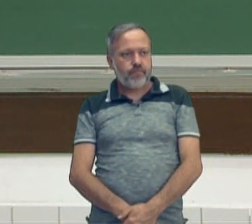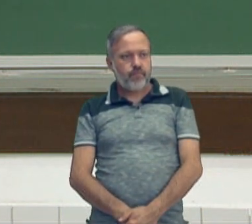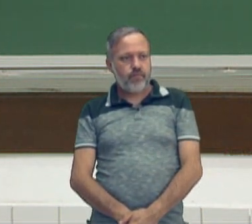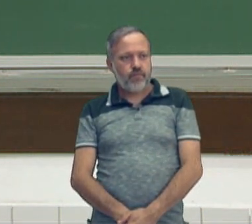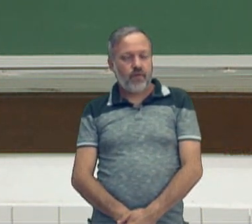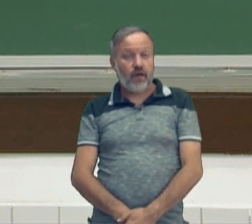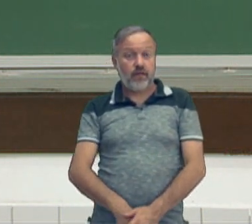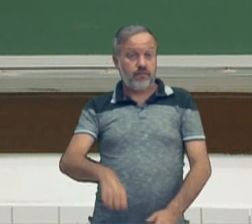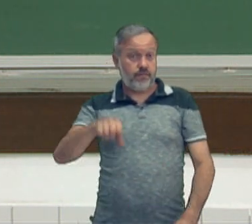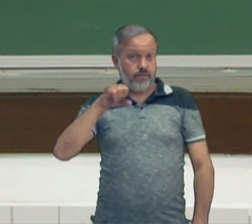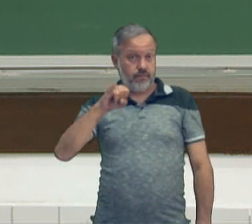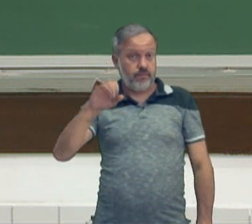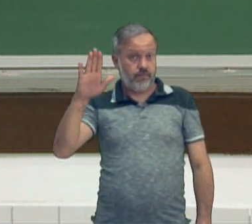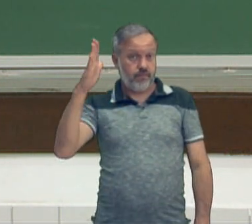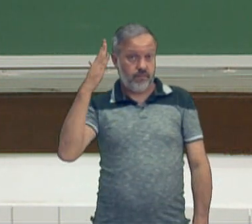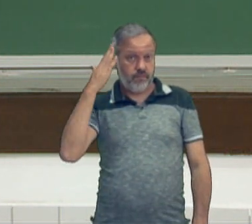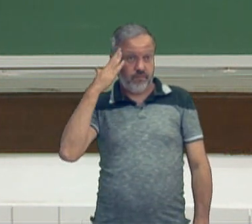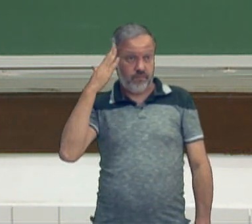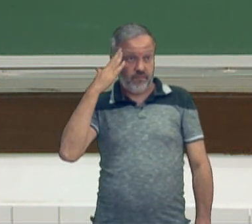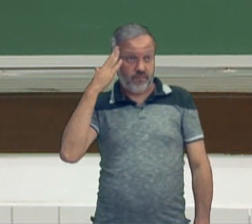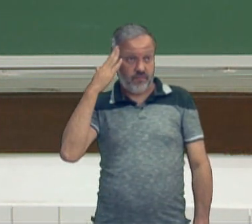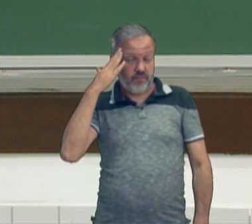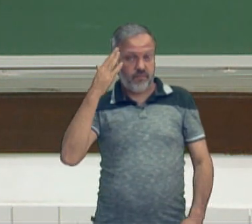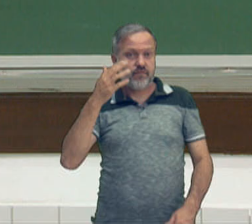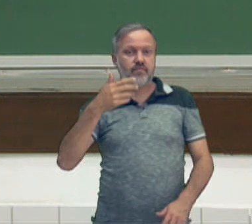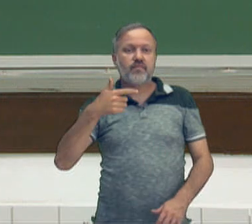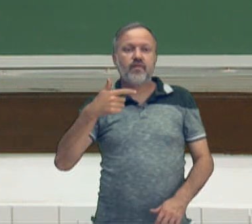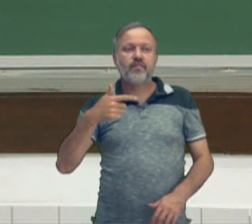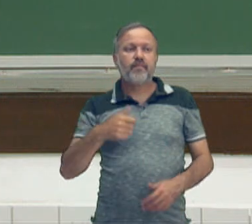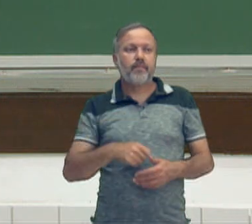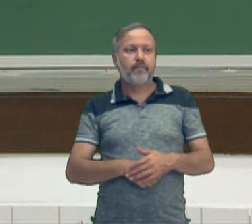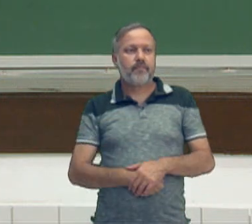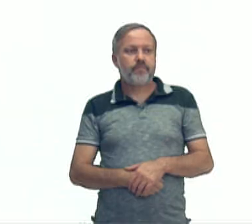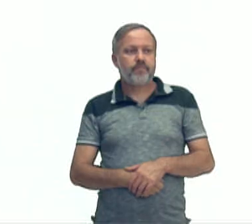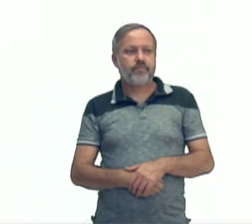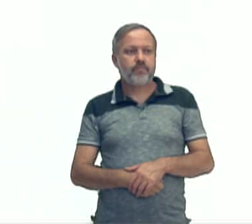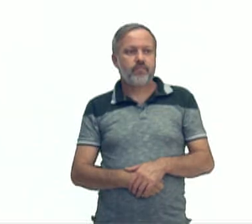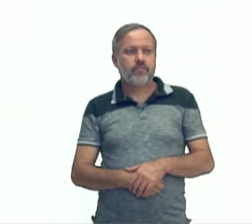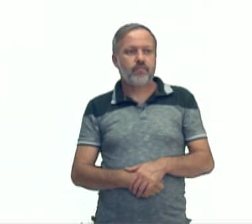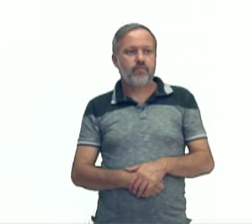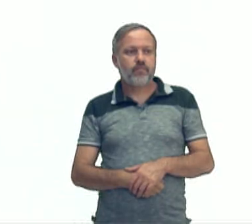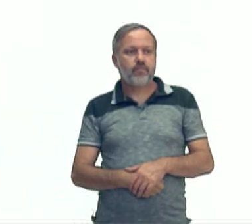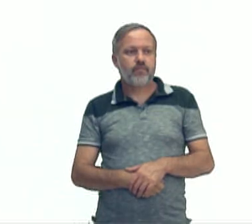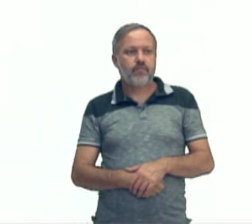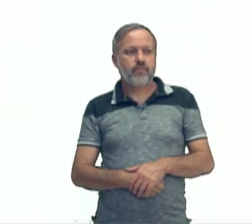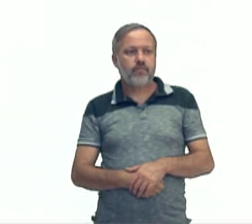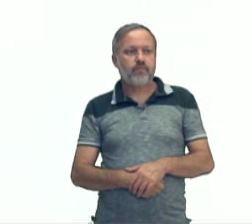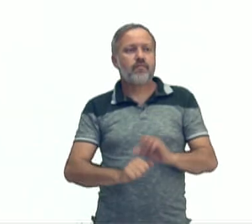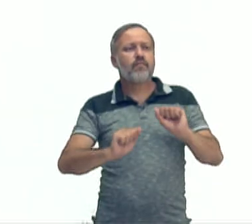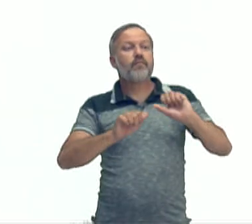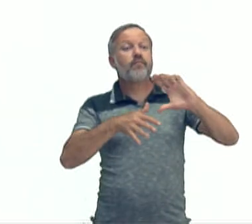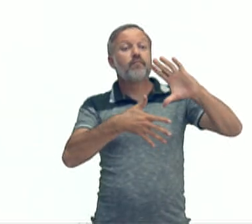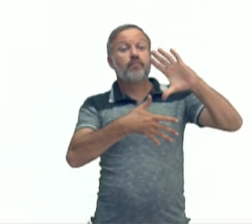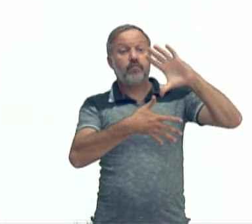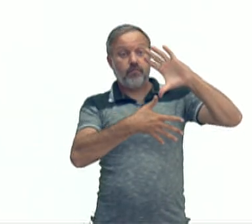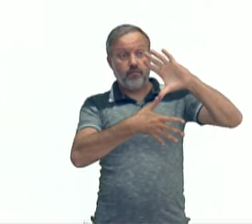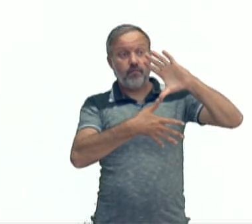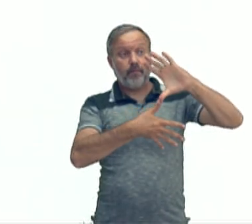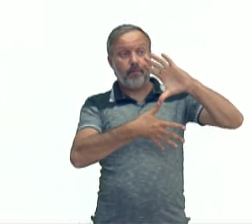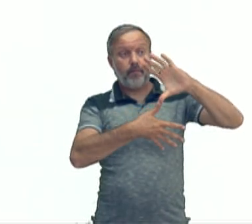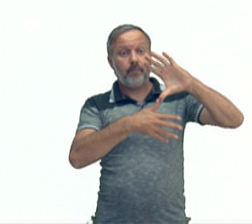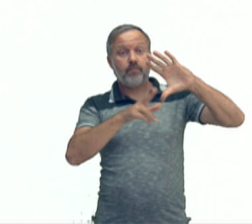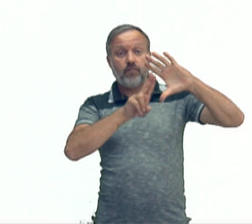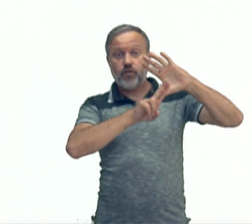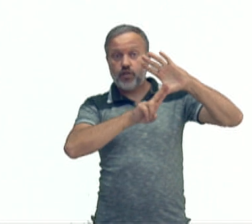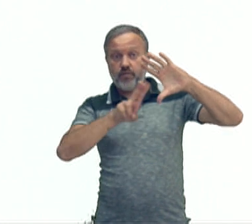você entendeu bem legal, vamos para mais esse quiz aí. Comigo. Rapidão. Se a América é